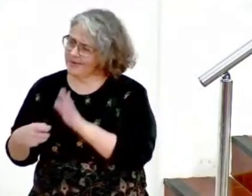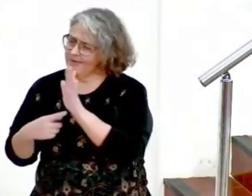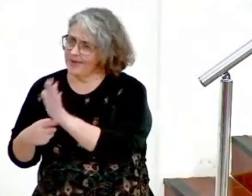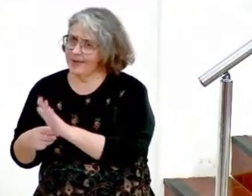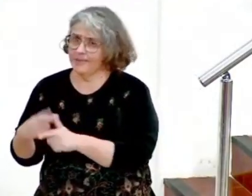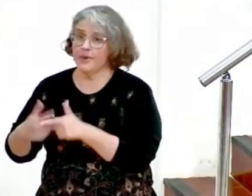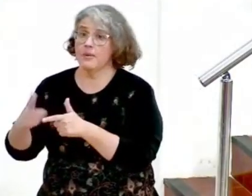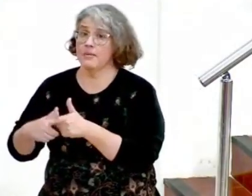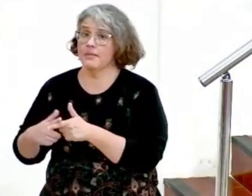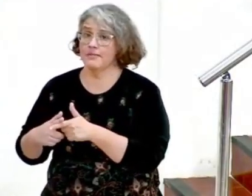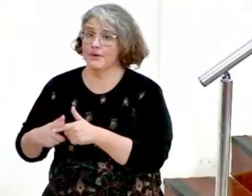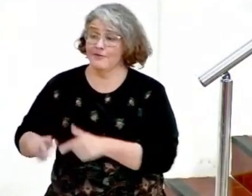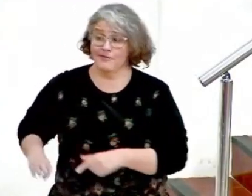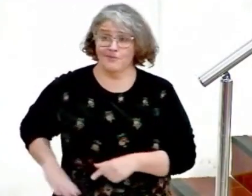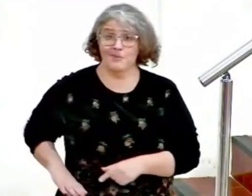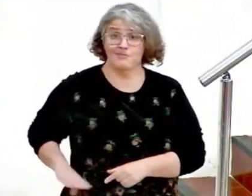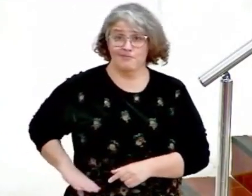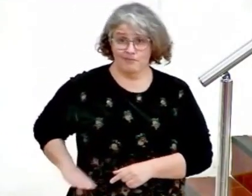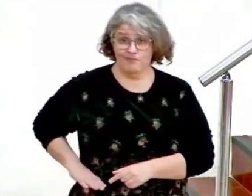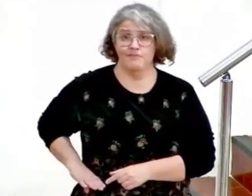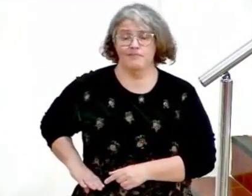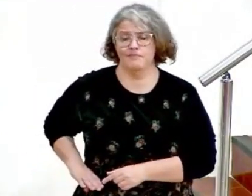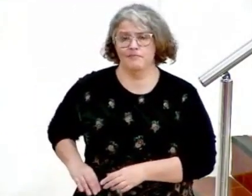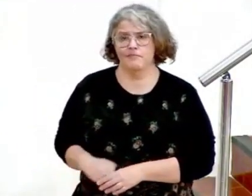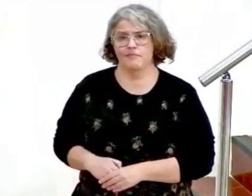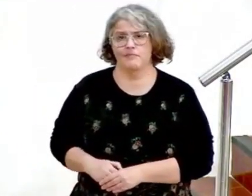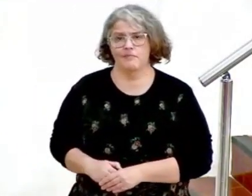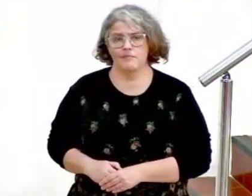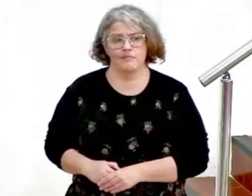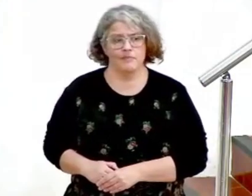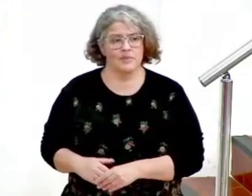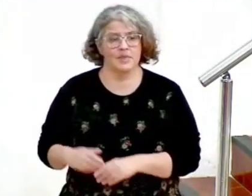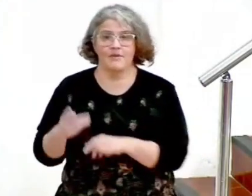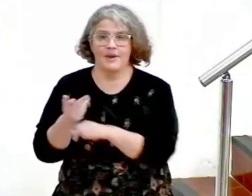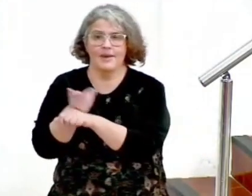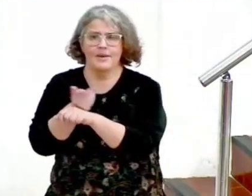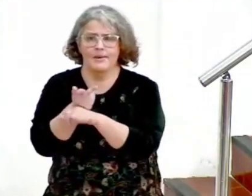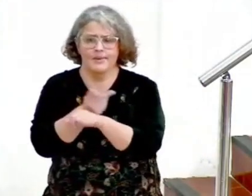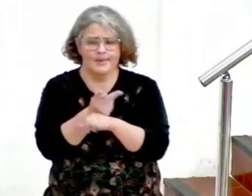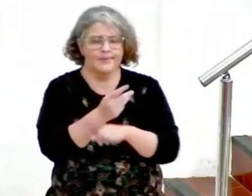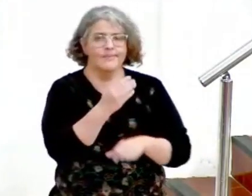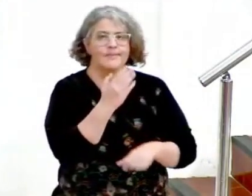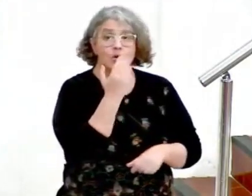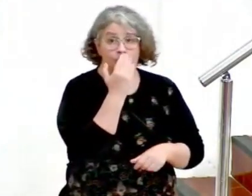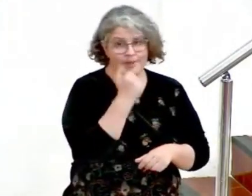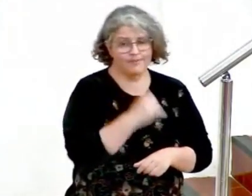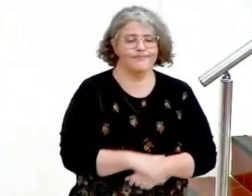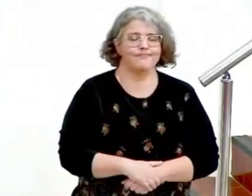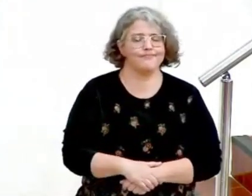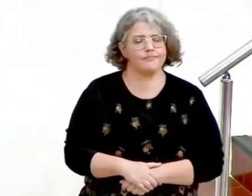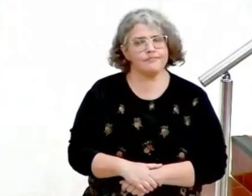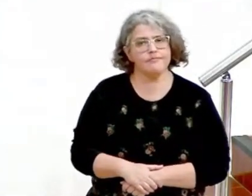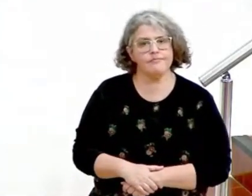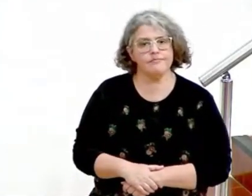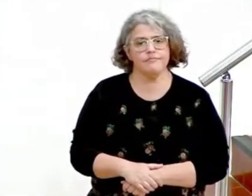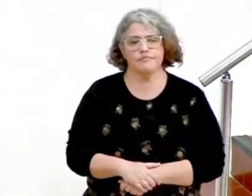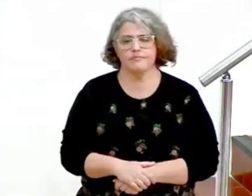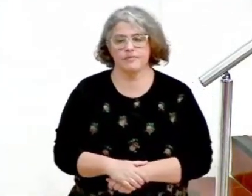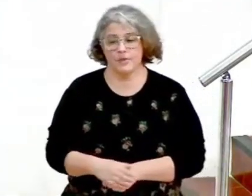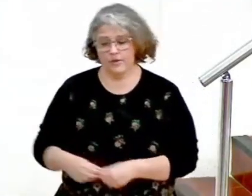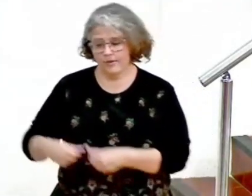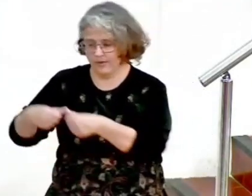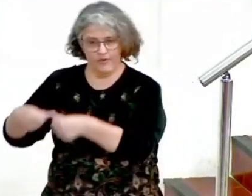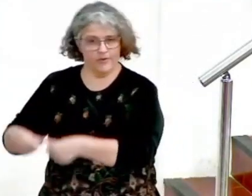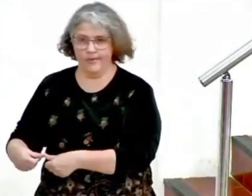conta da fome, ele decide, então, ir buscar comida. Ele não ficou